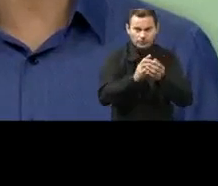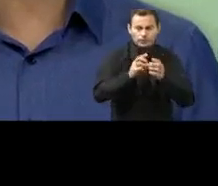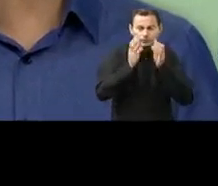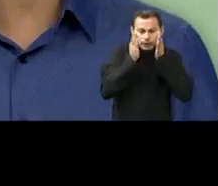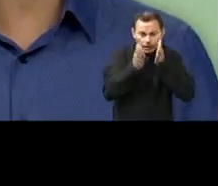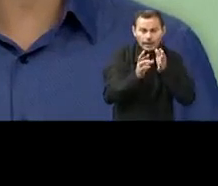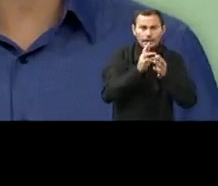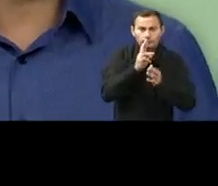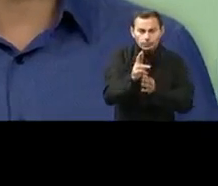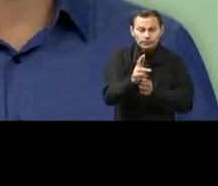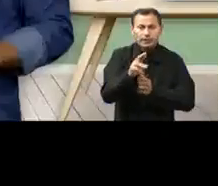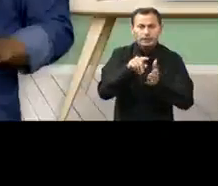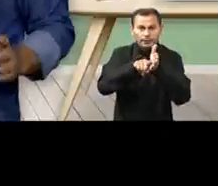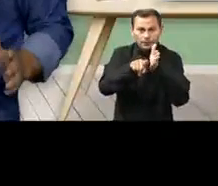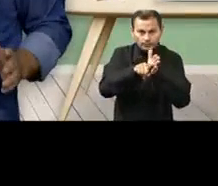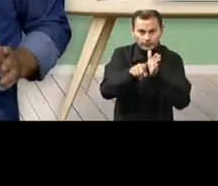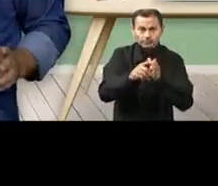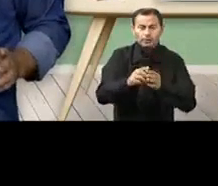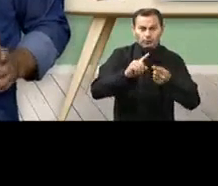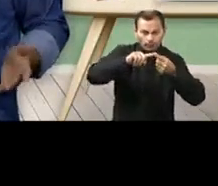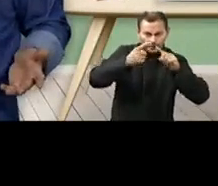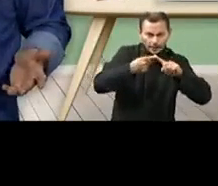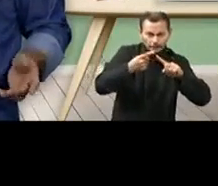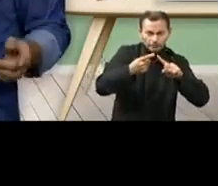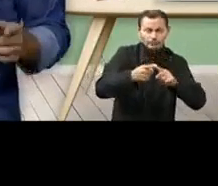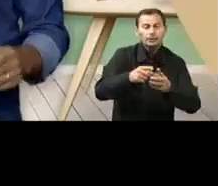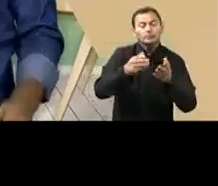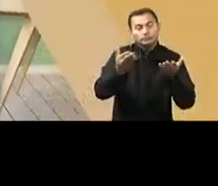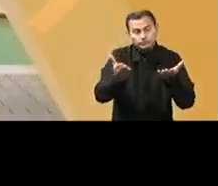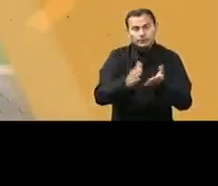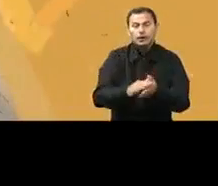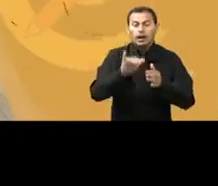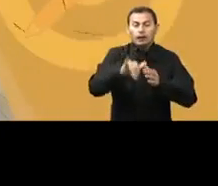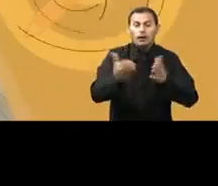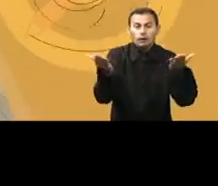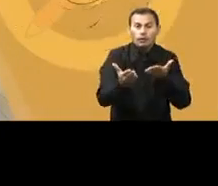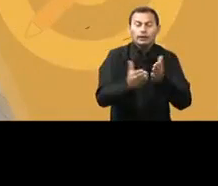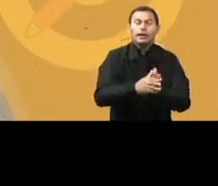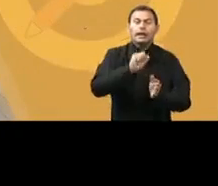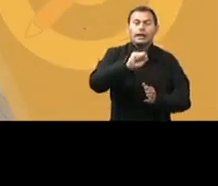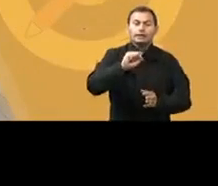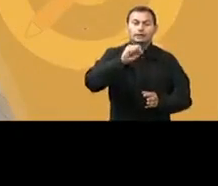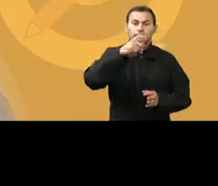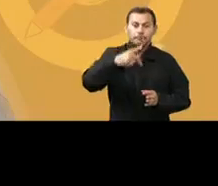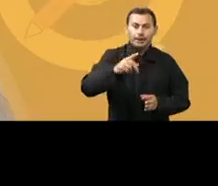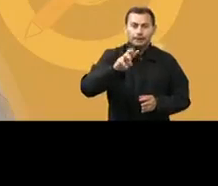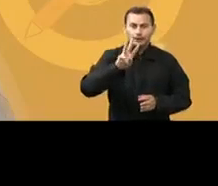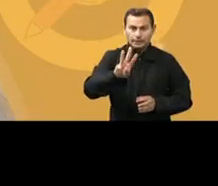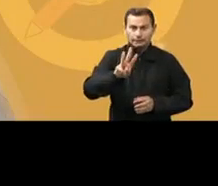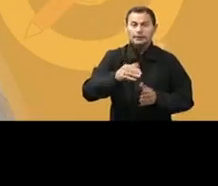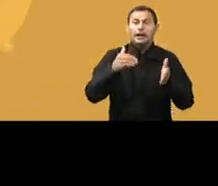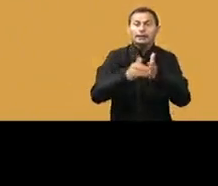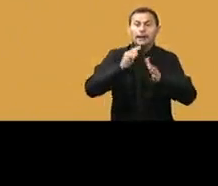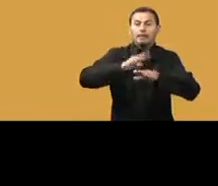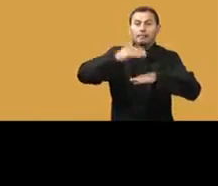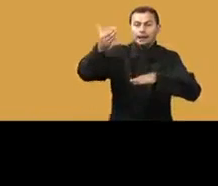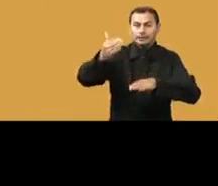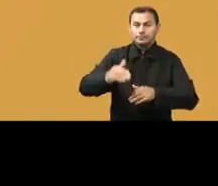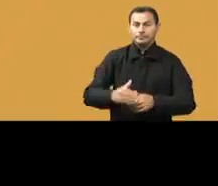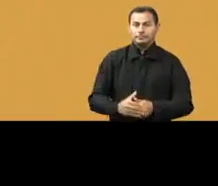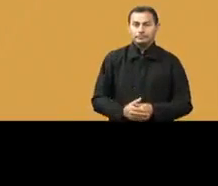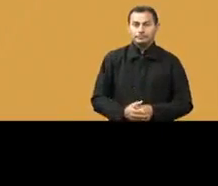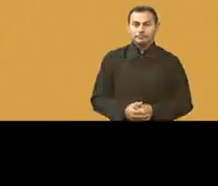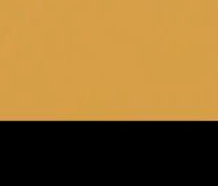resolver a problematização. Combinado? Então, fique agora com a SP3. Até mais!